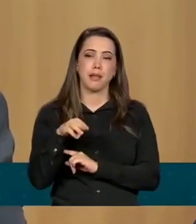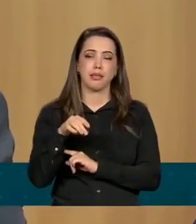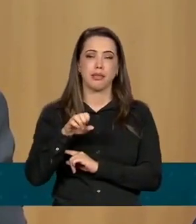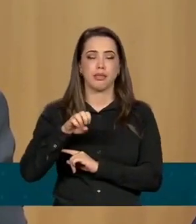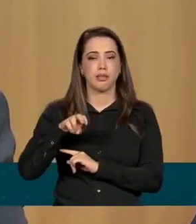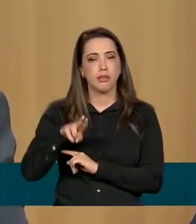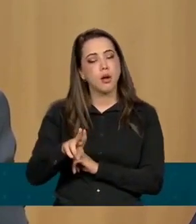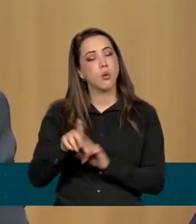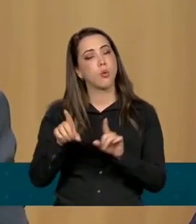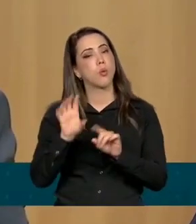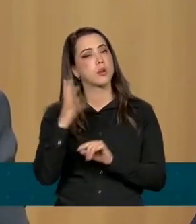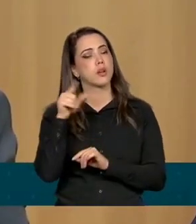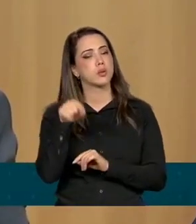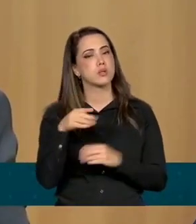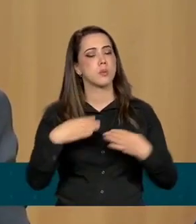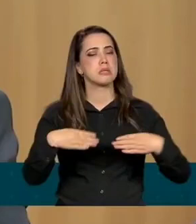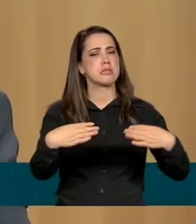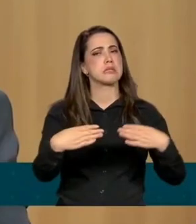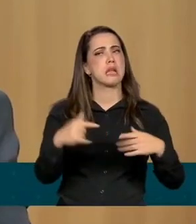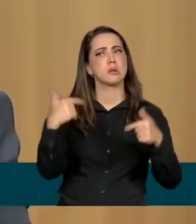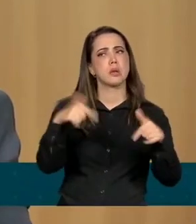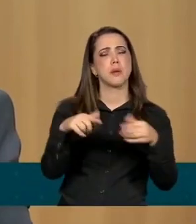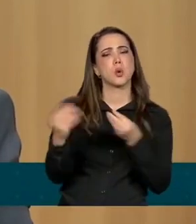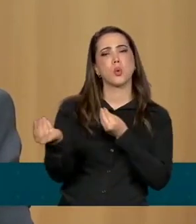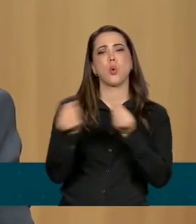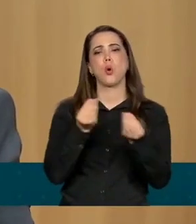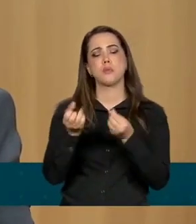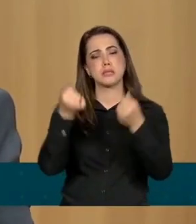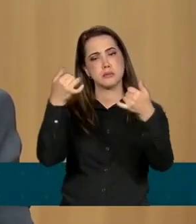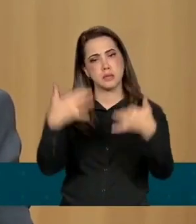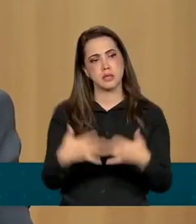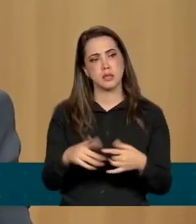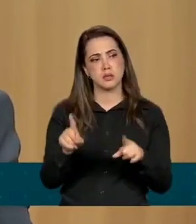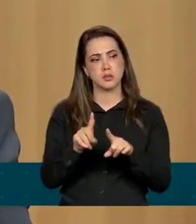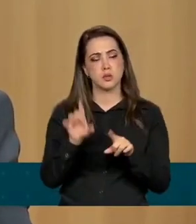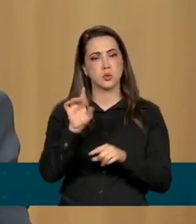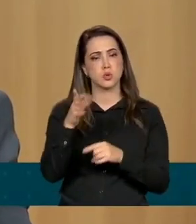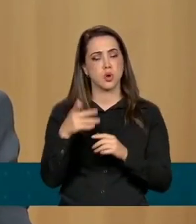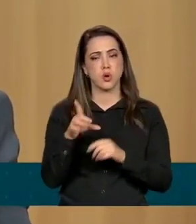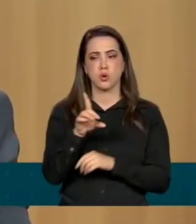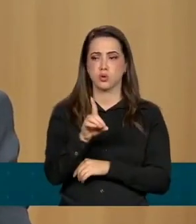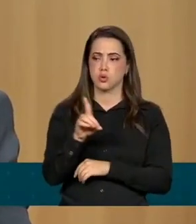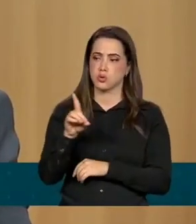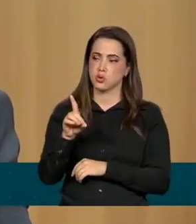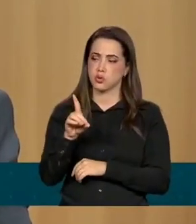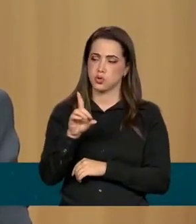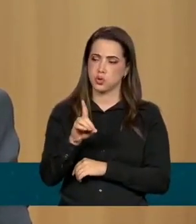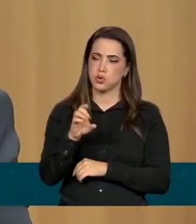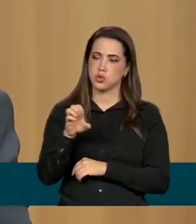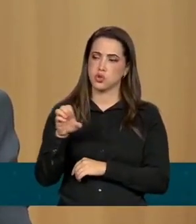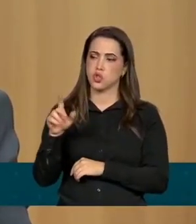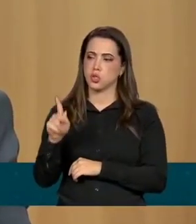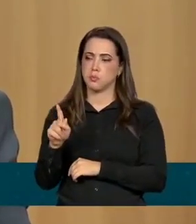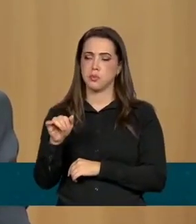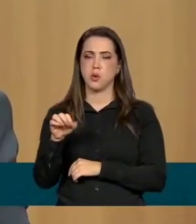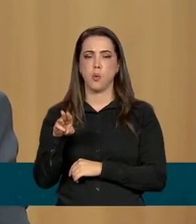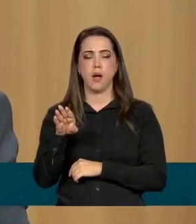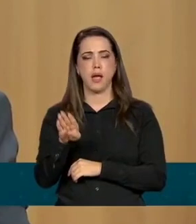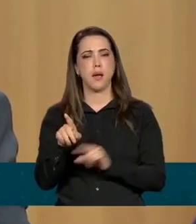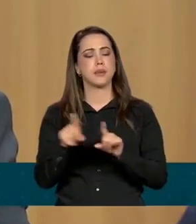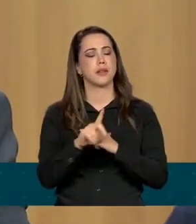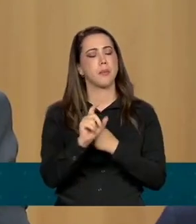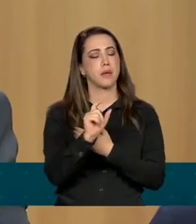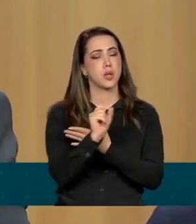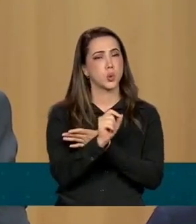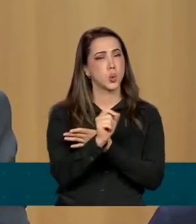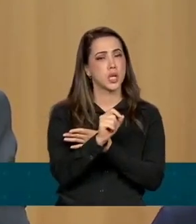que o Ministério está atualizando em relação a isso, falando, claro, não só da Deep Web, mas também, o senhor estava falando do Twitter, das redes sociais